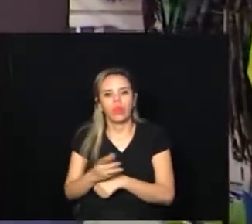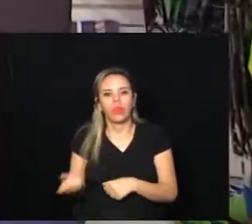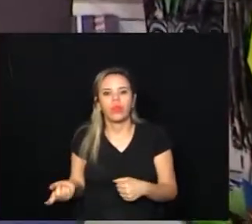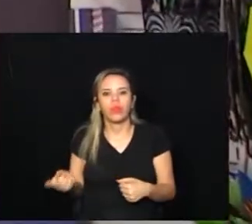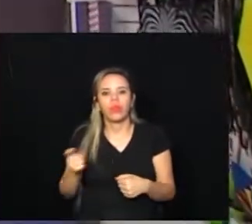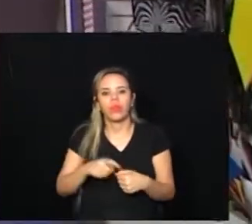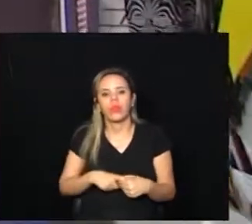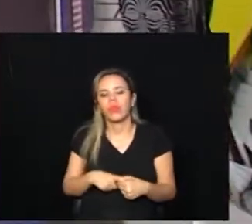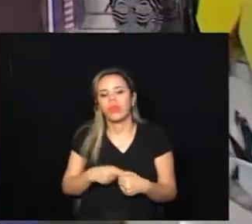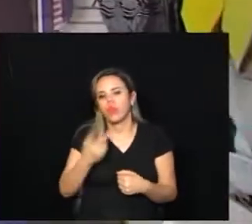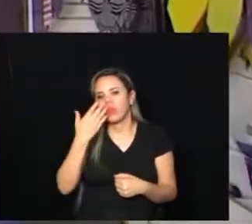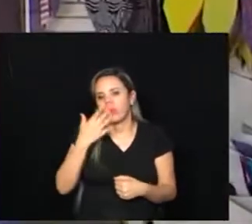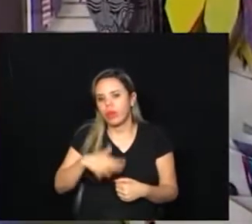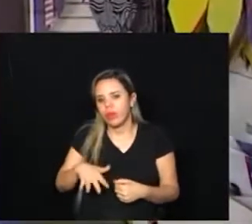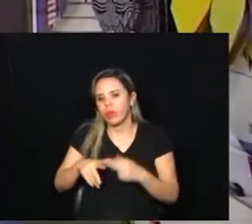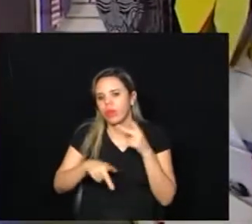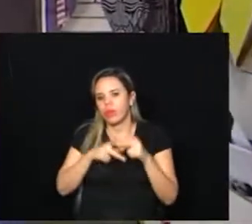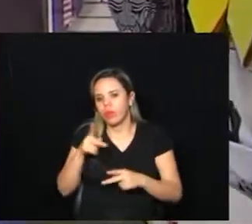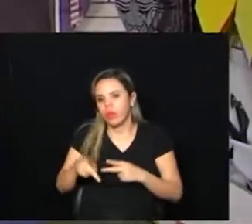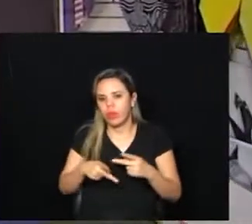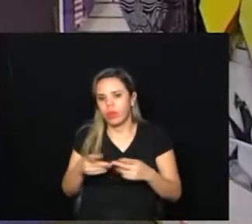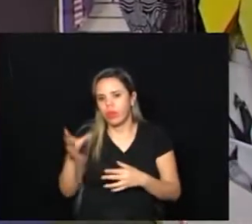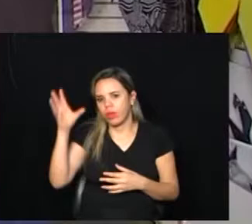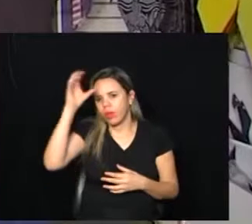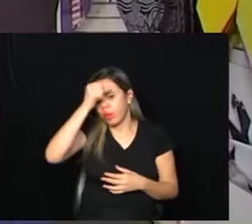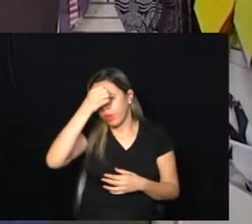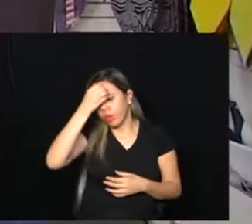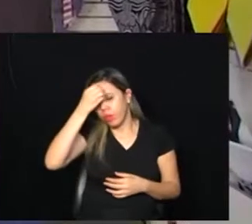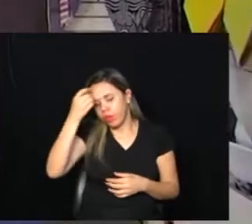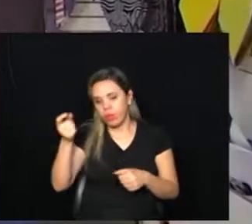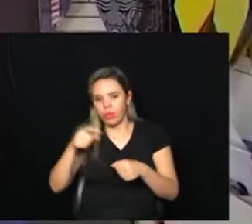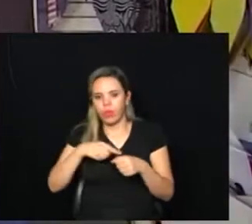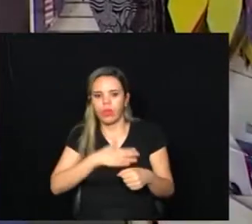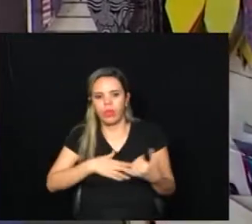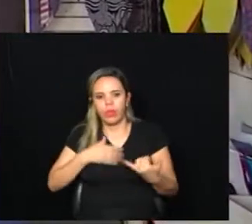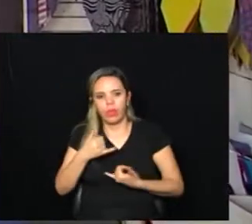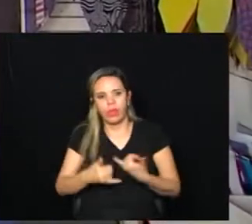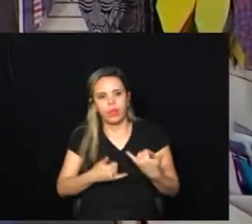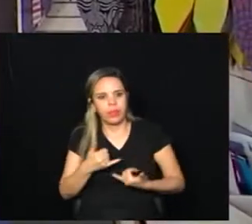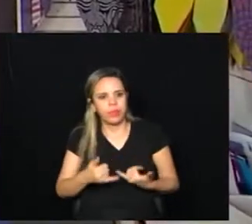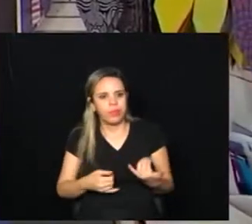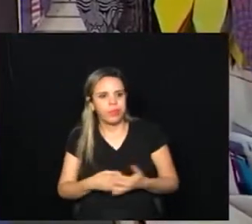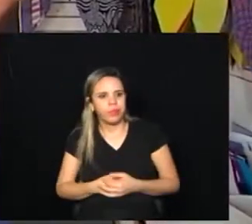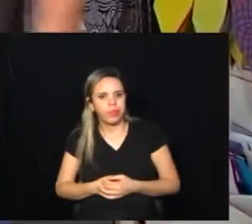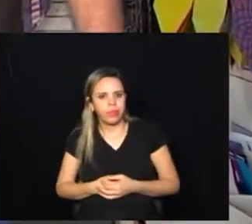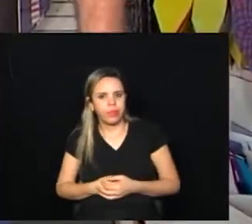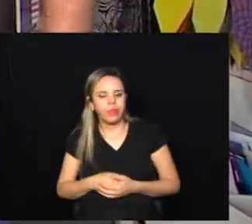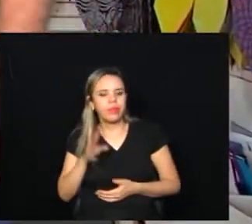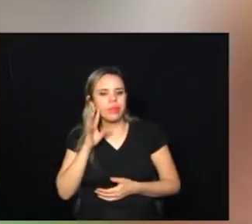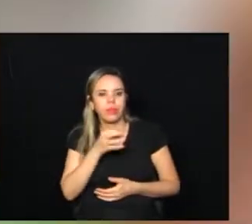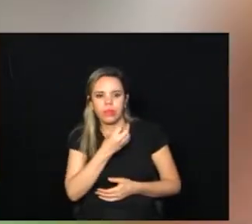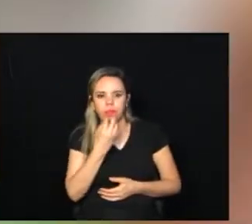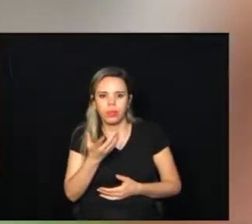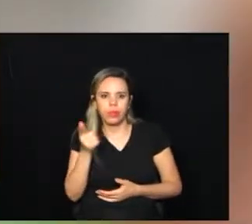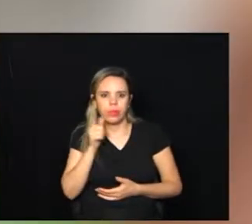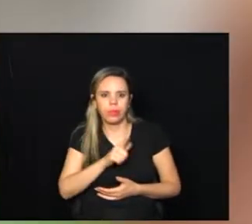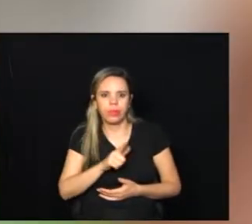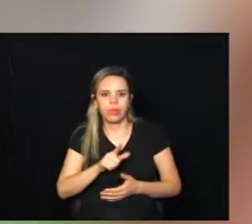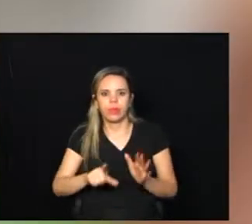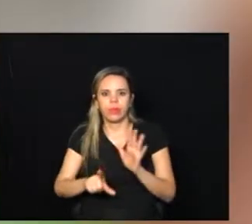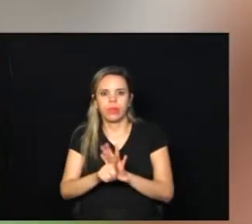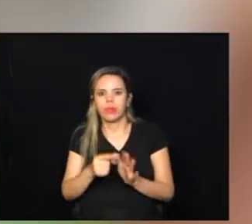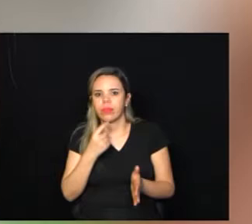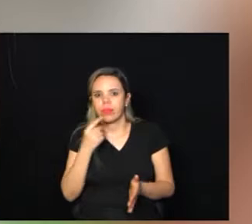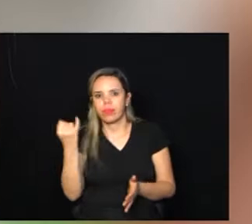volta a criançada, o pessoal, para querer aprender, para voltar a se divertir, a brincar. Então vai ser muito bom se conseguir essa lei aqui para Campinas.